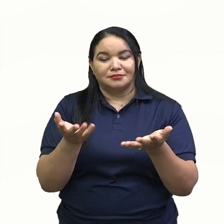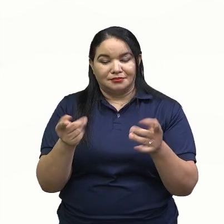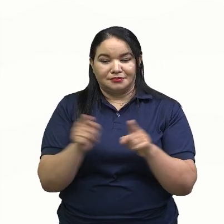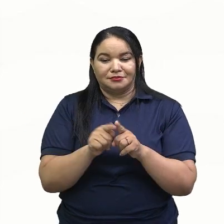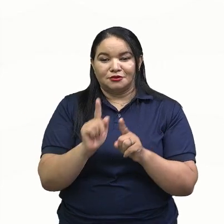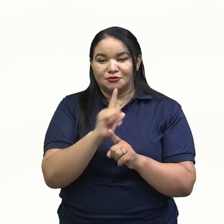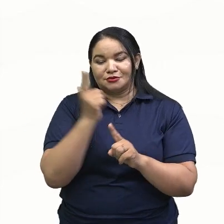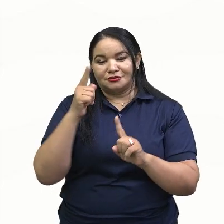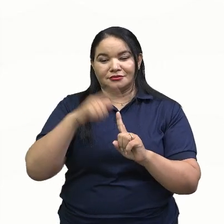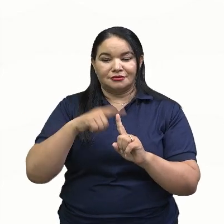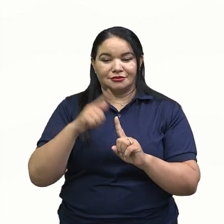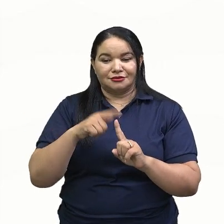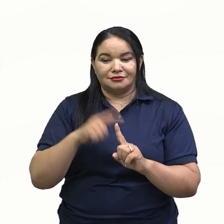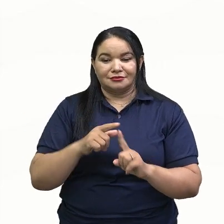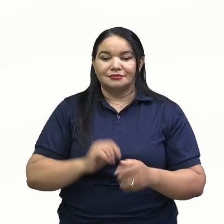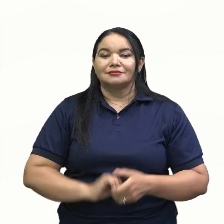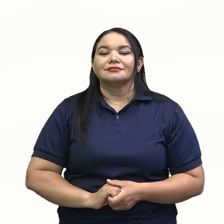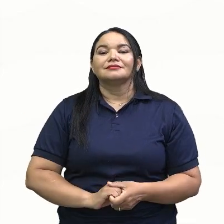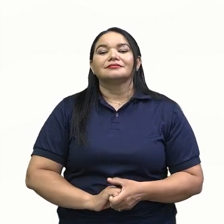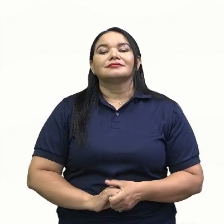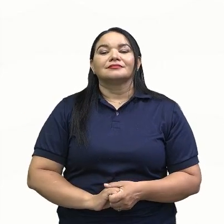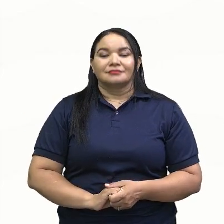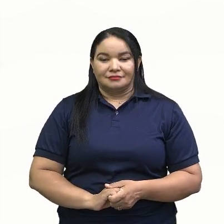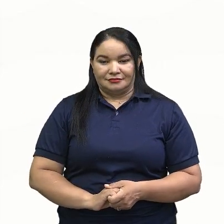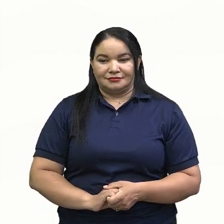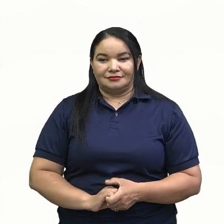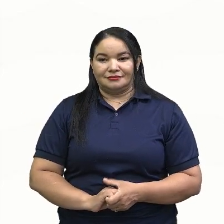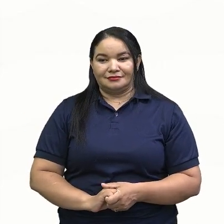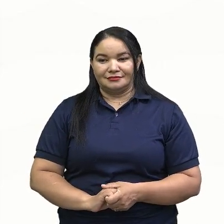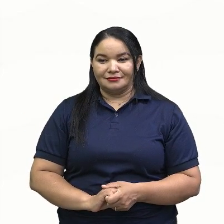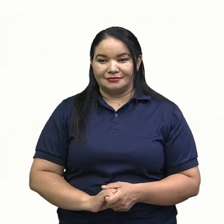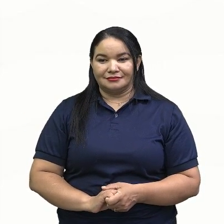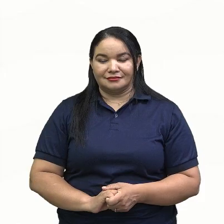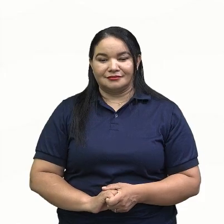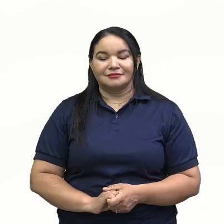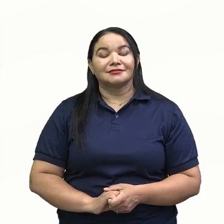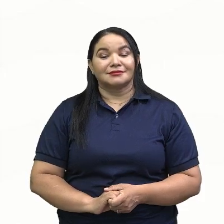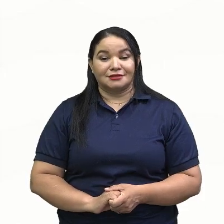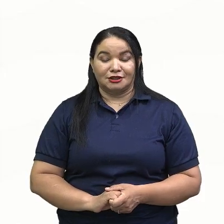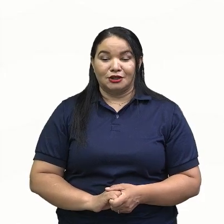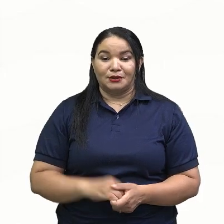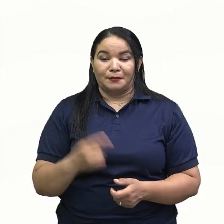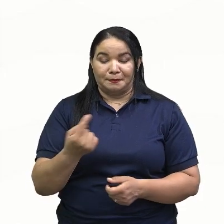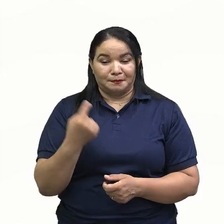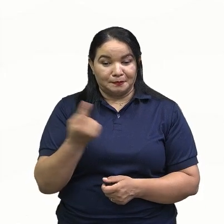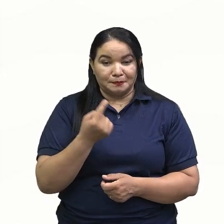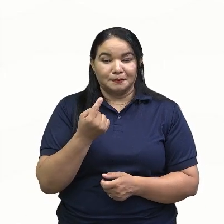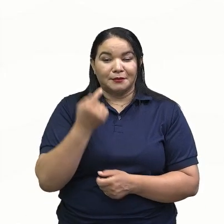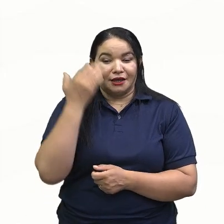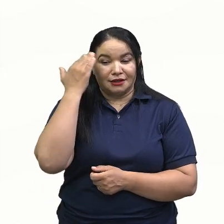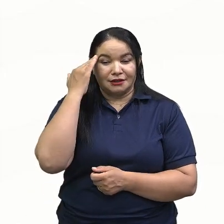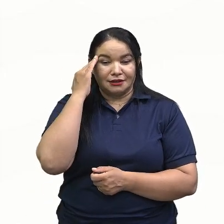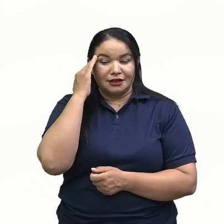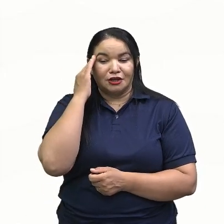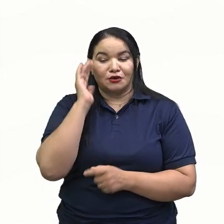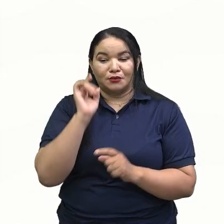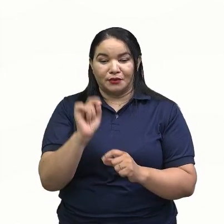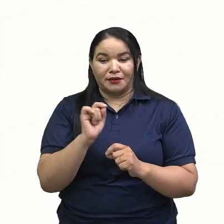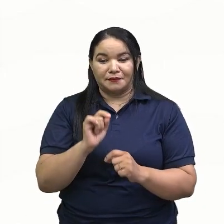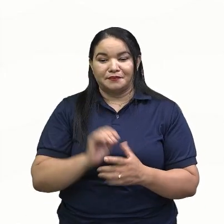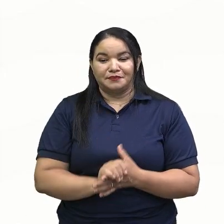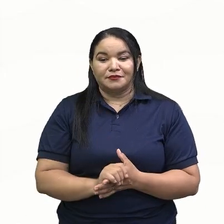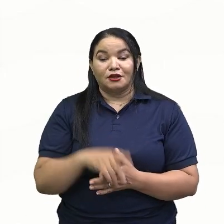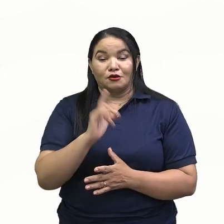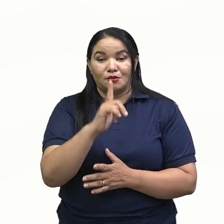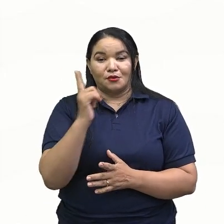outra modalidade de energia. E o que nós podemos entender principalmente,